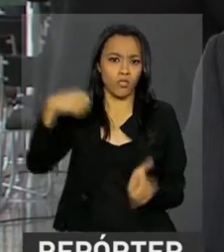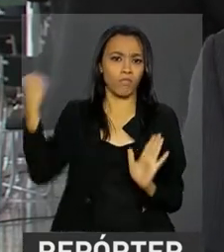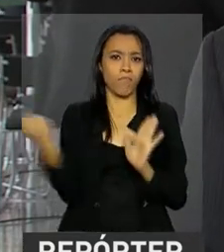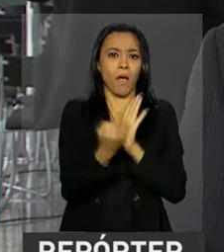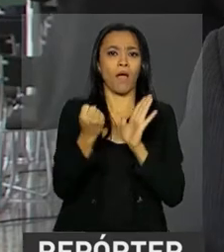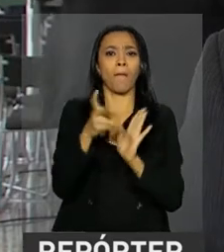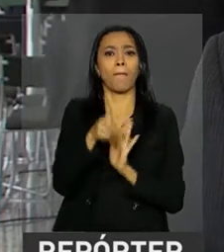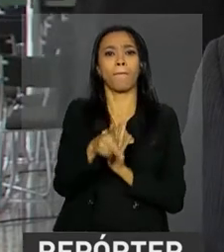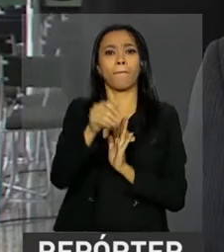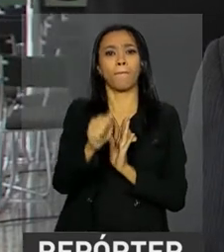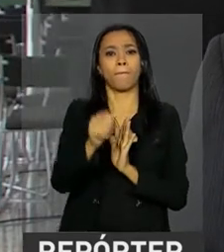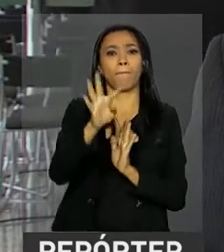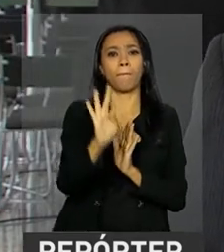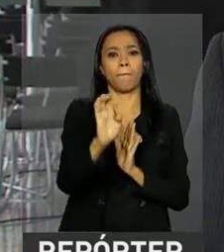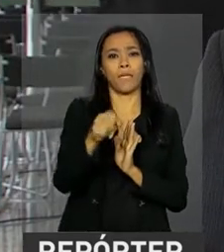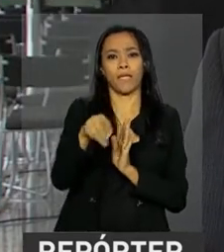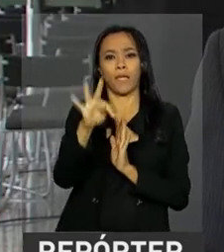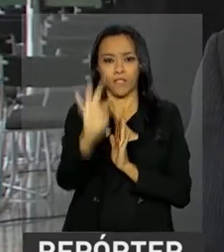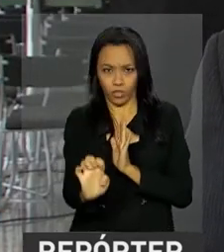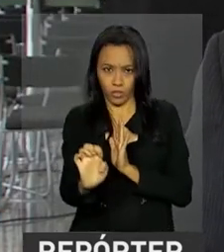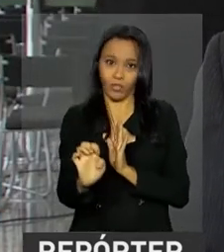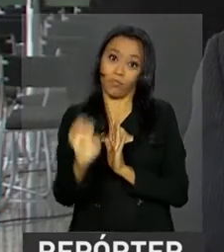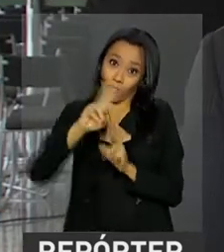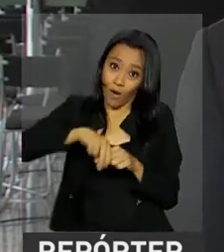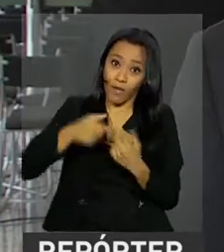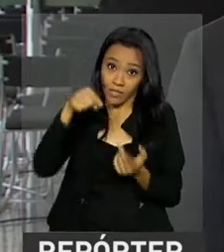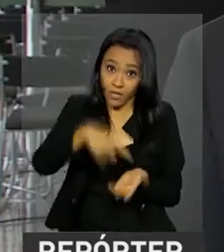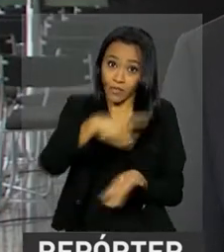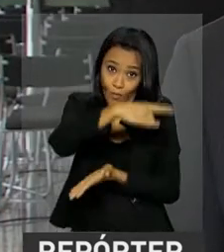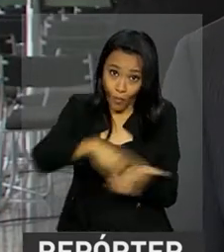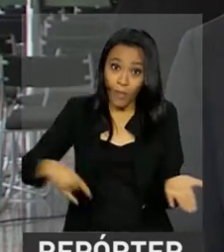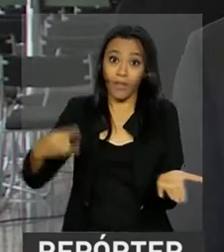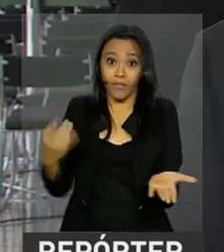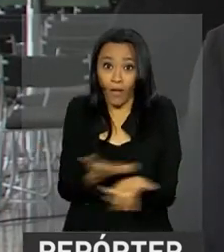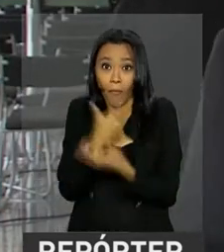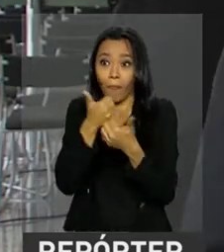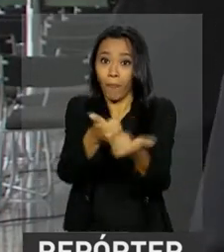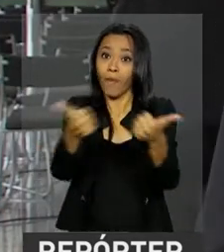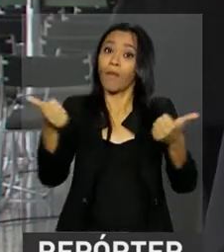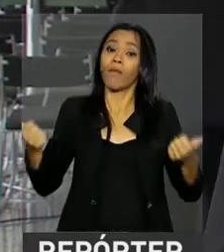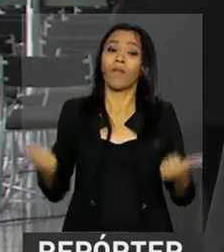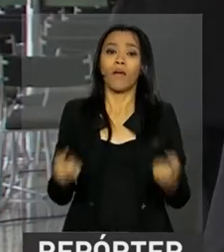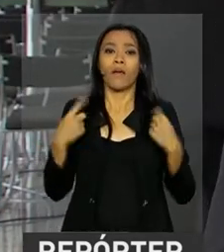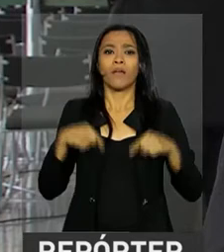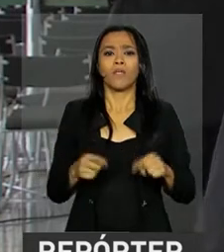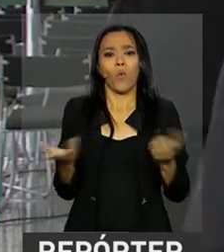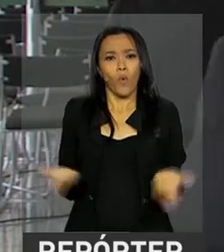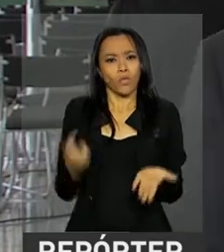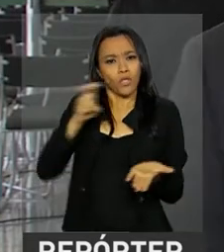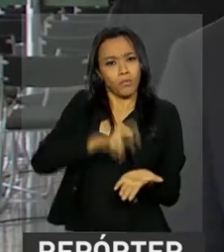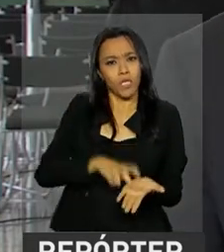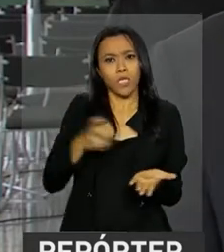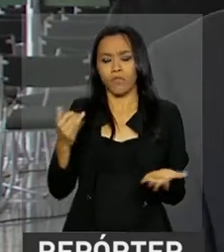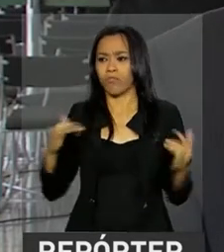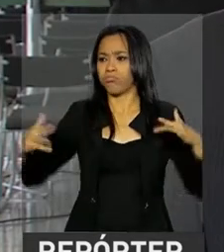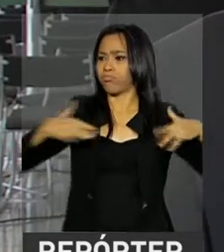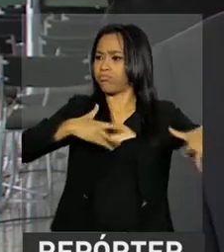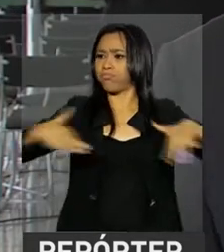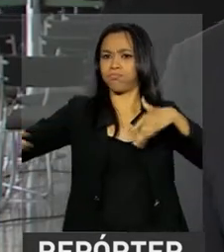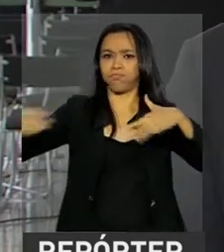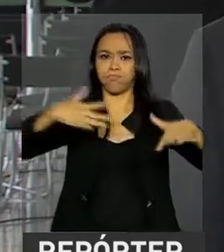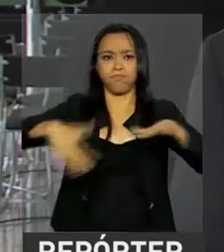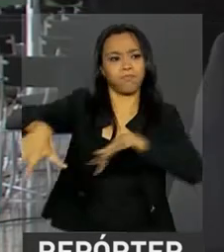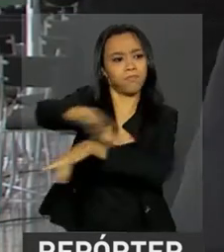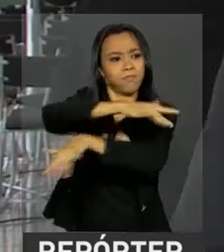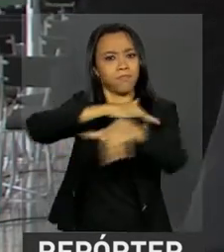imediata a partir dessa portaria senatória só amanhã é que foi bem movimentada aqui no palácio do planalto mais